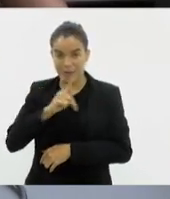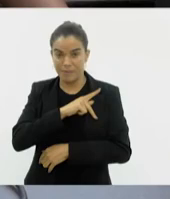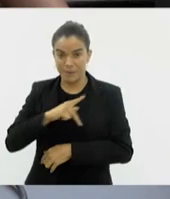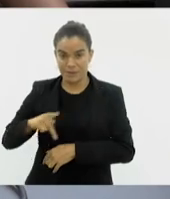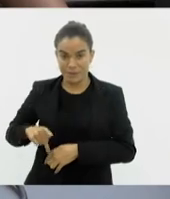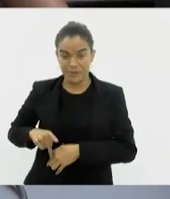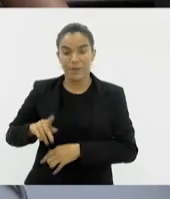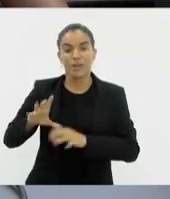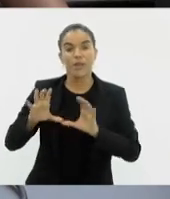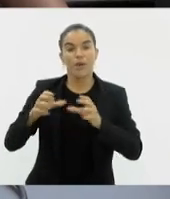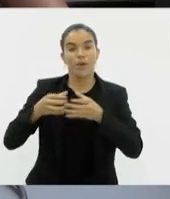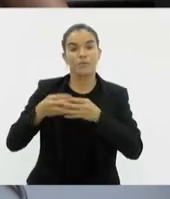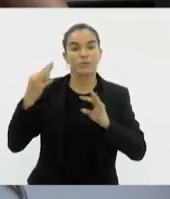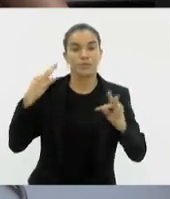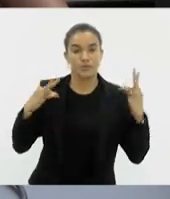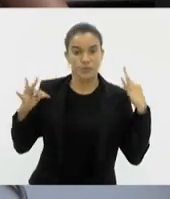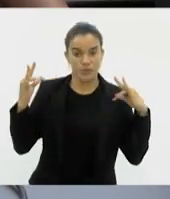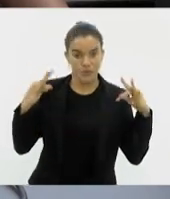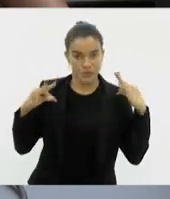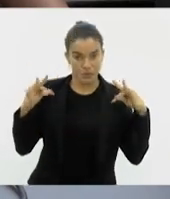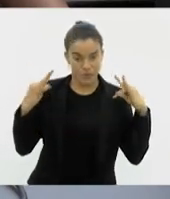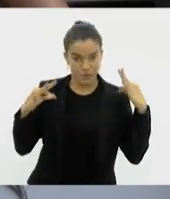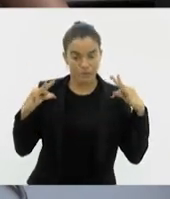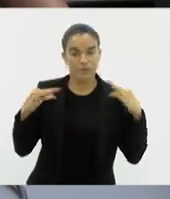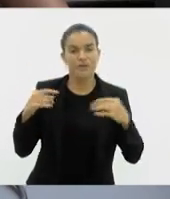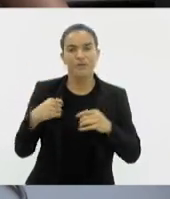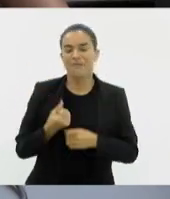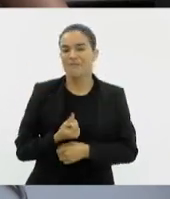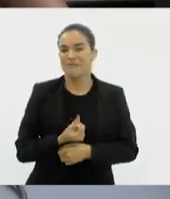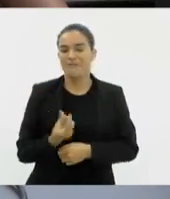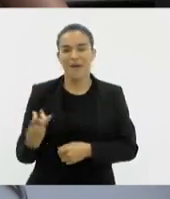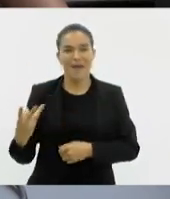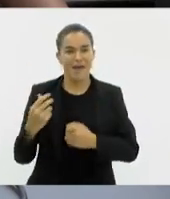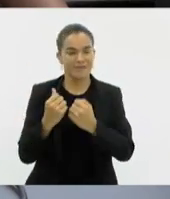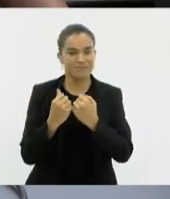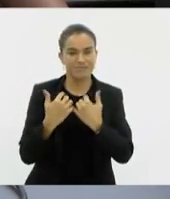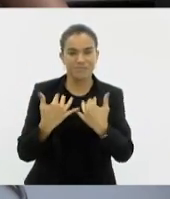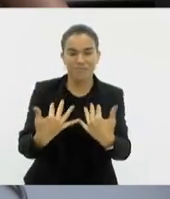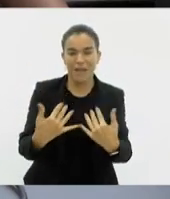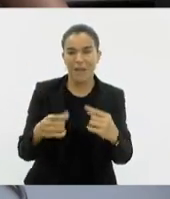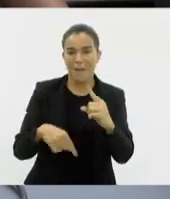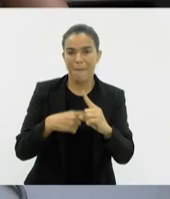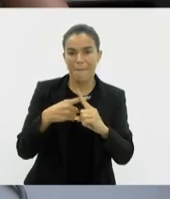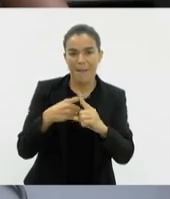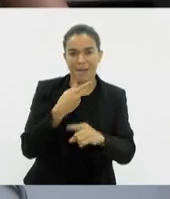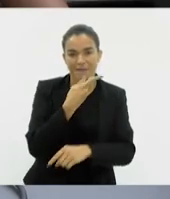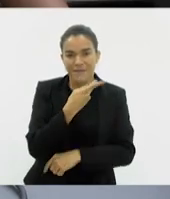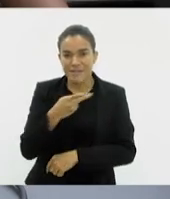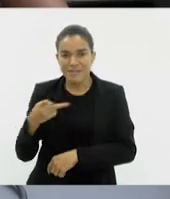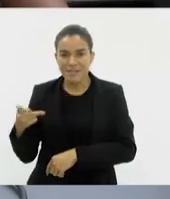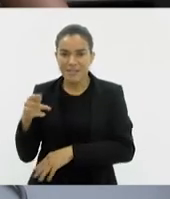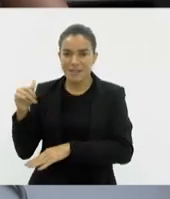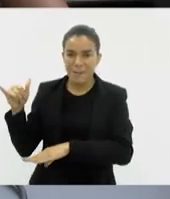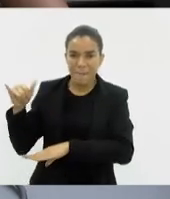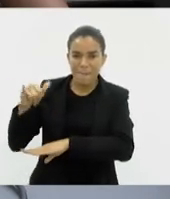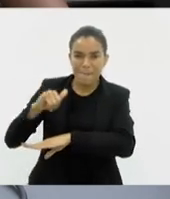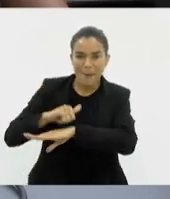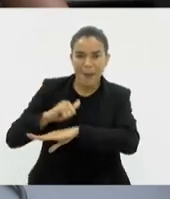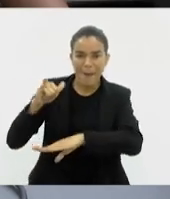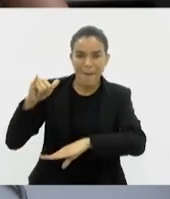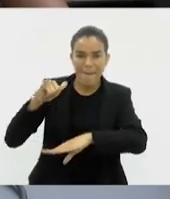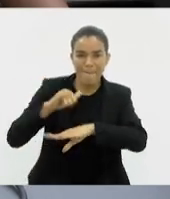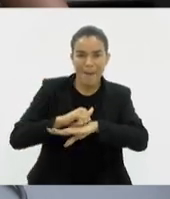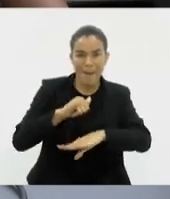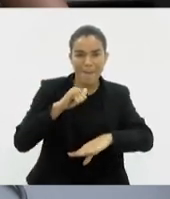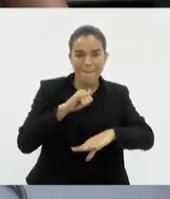de Turismo. E nós fizemos diversas audiências públicas, visitas aos aeroportos regionais, e foi